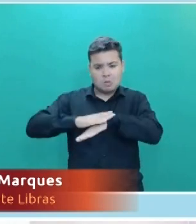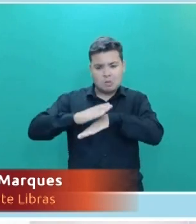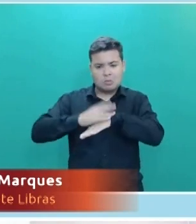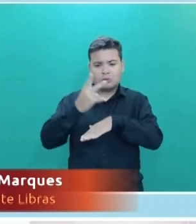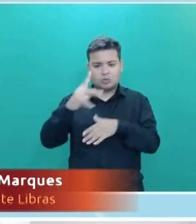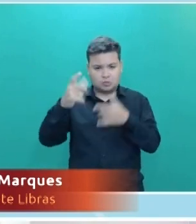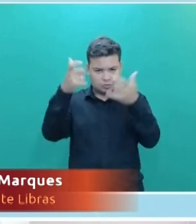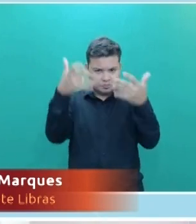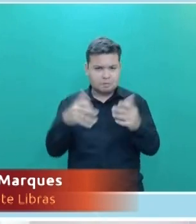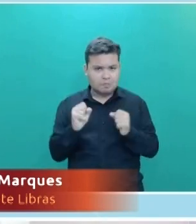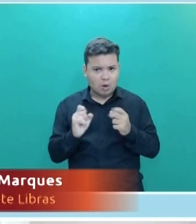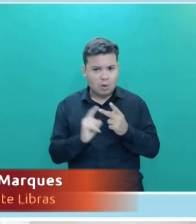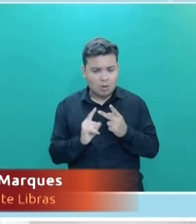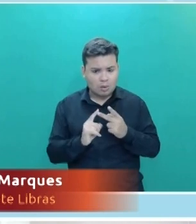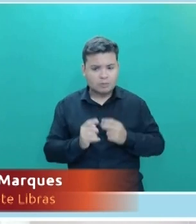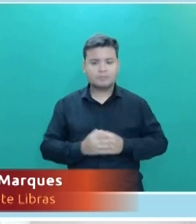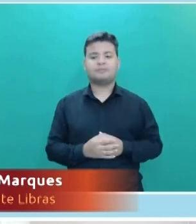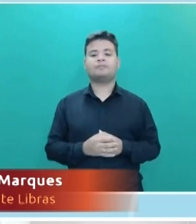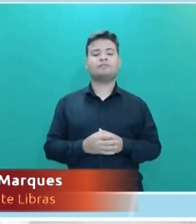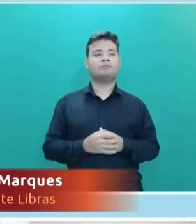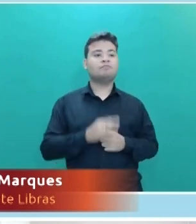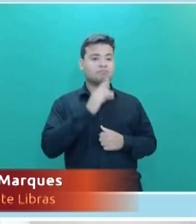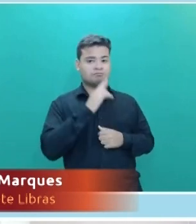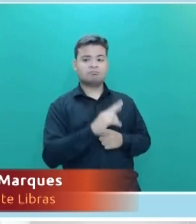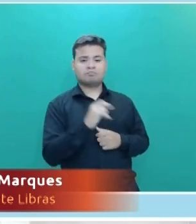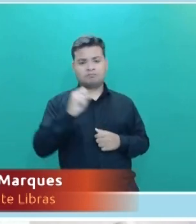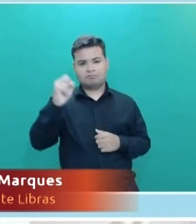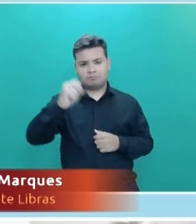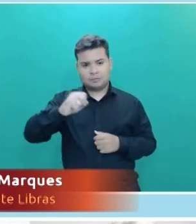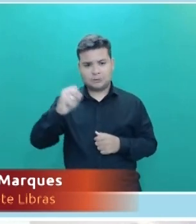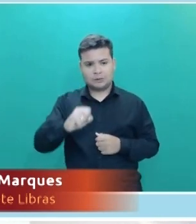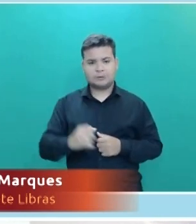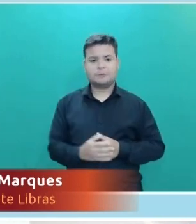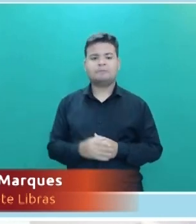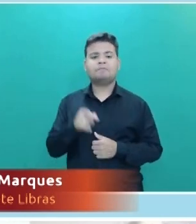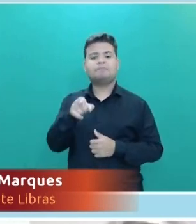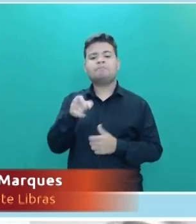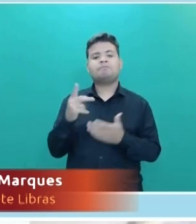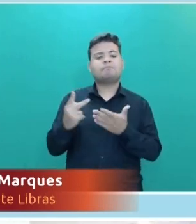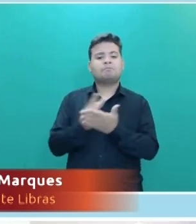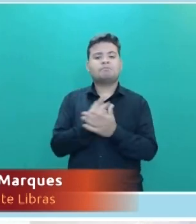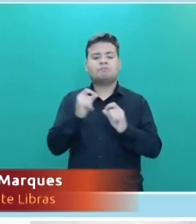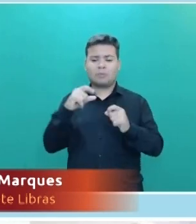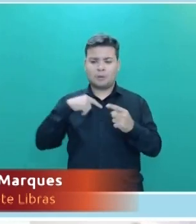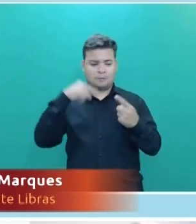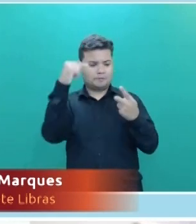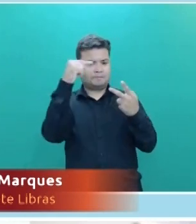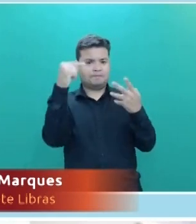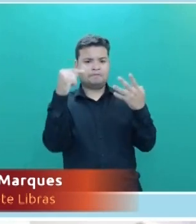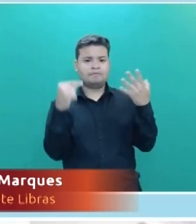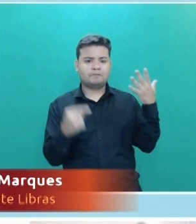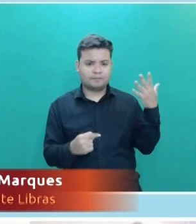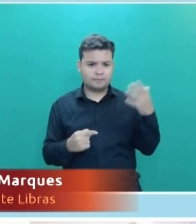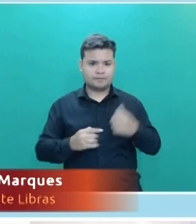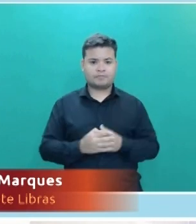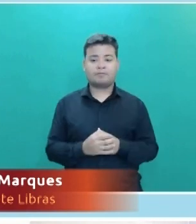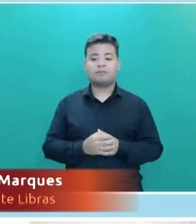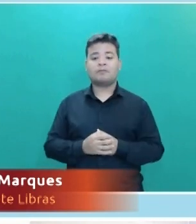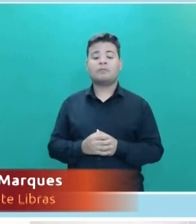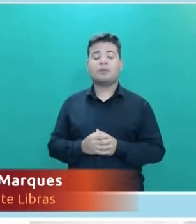que você citou? Sim, isso tem a ver com vários fatores. Primeiro, os